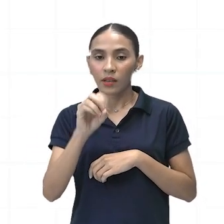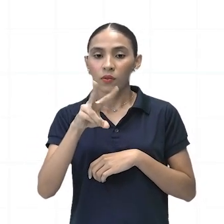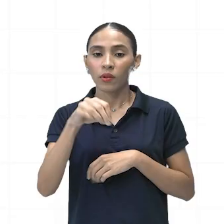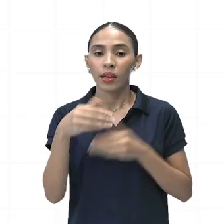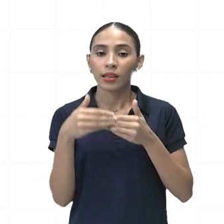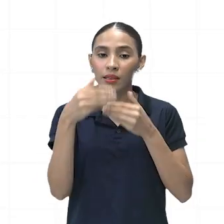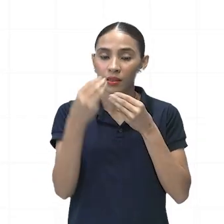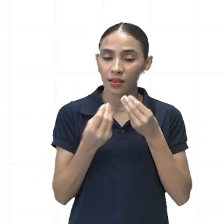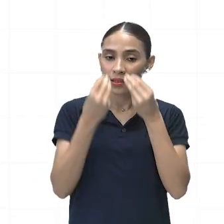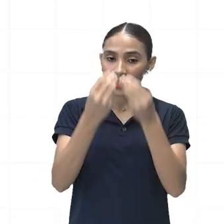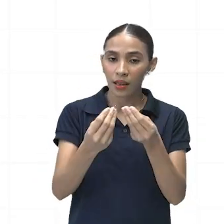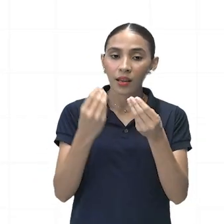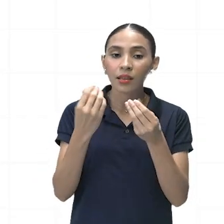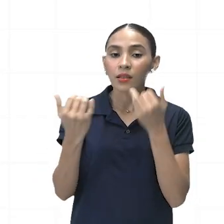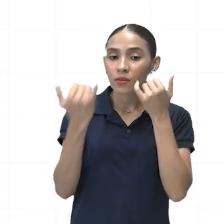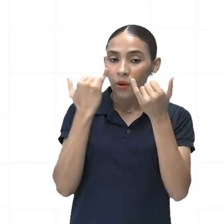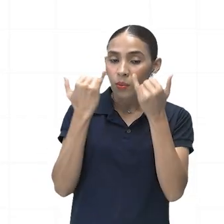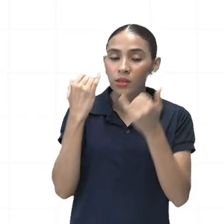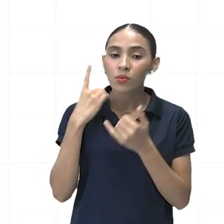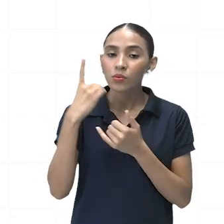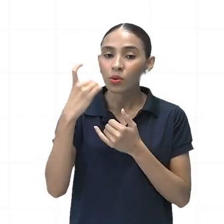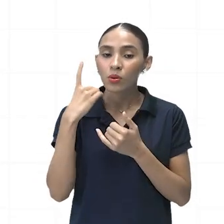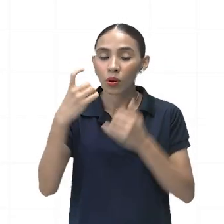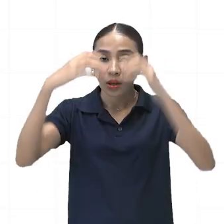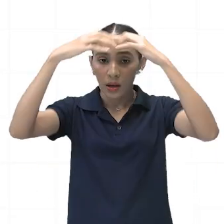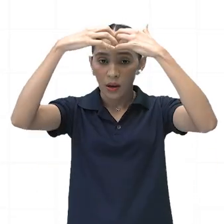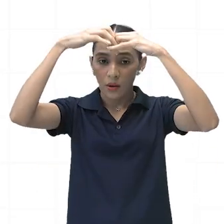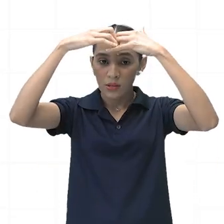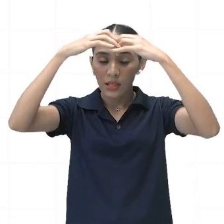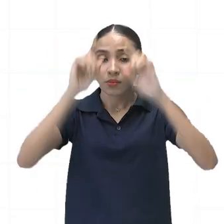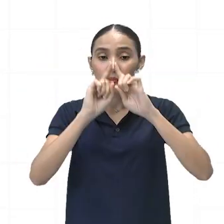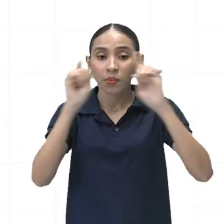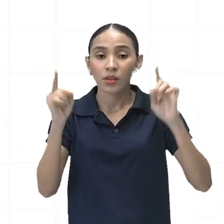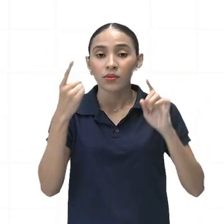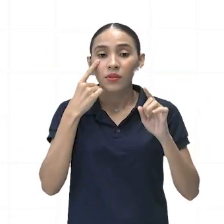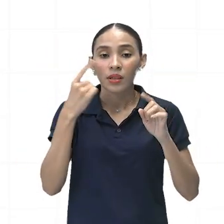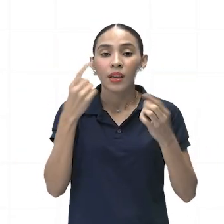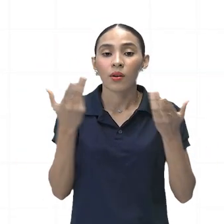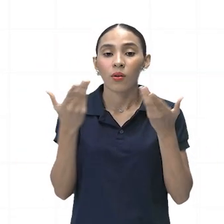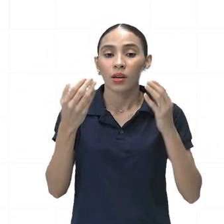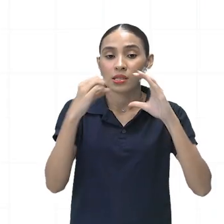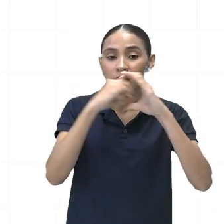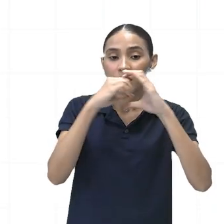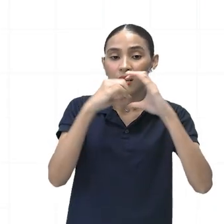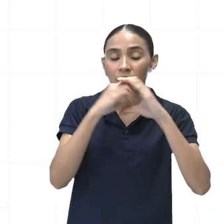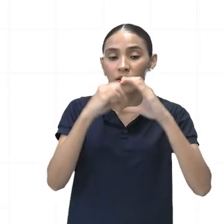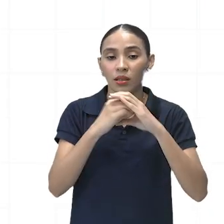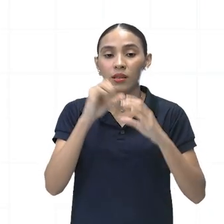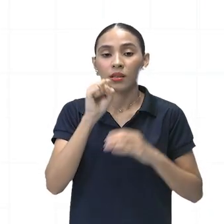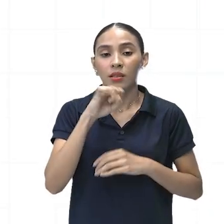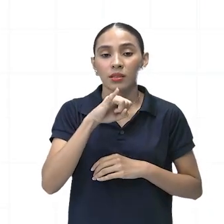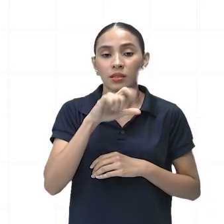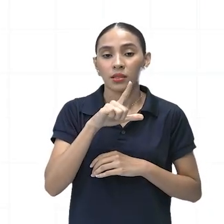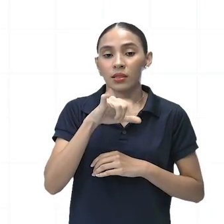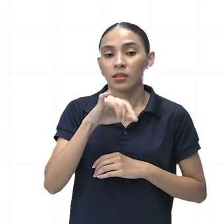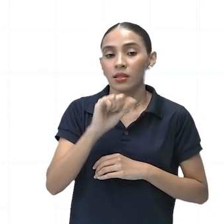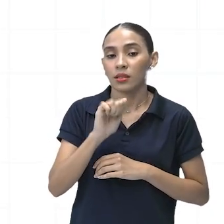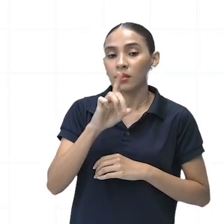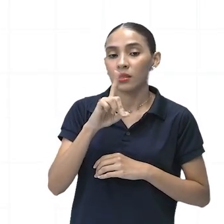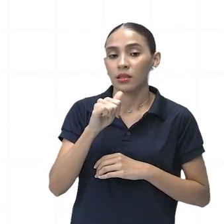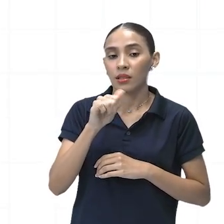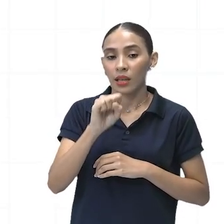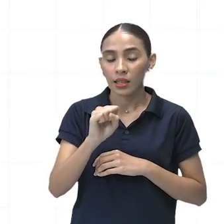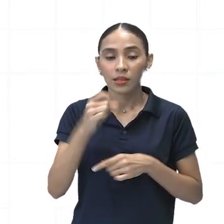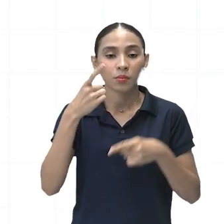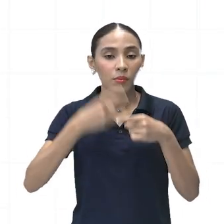passar a informação sonora, então, para o cérebro. Mas vamos dar uma olhadinha nessas células, então, ciliadas. Vejam só, elas são